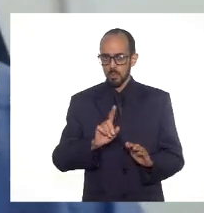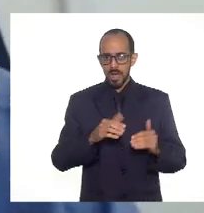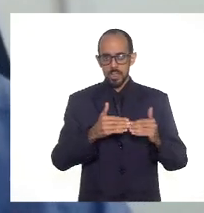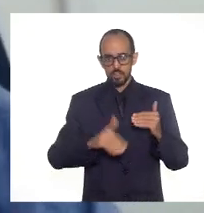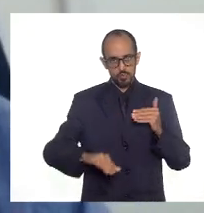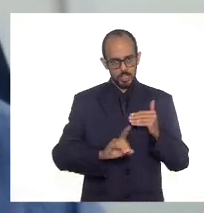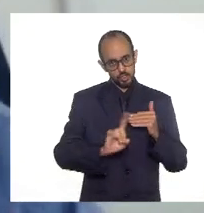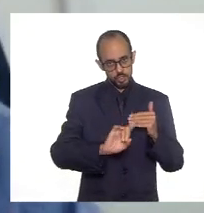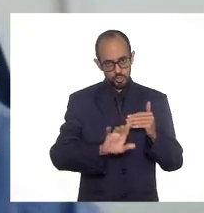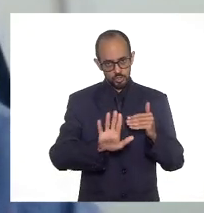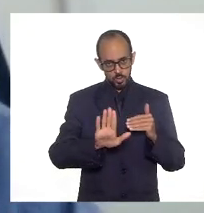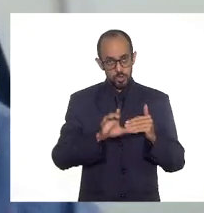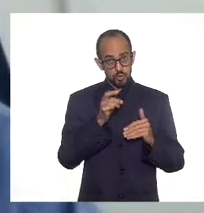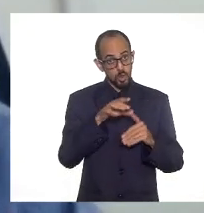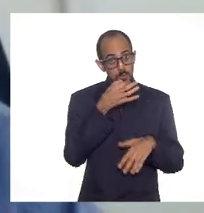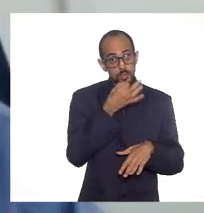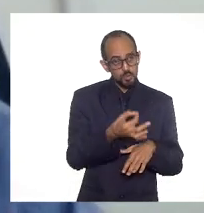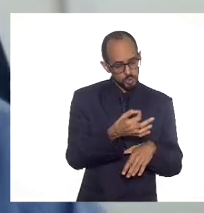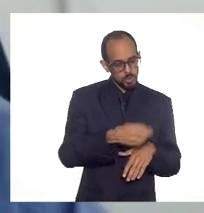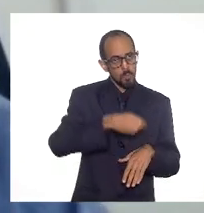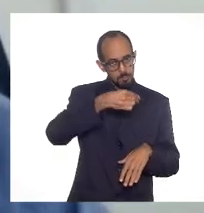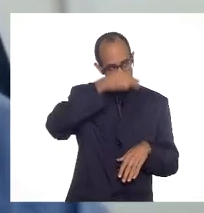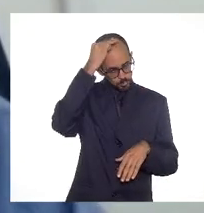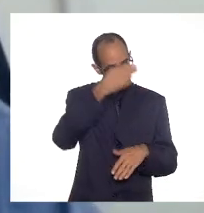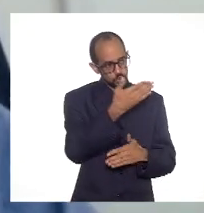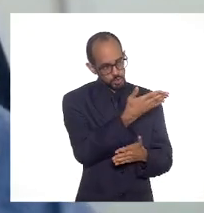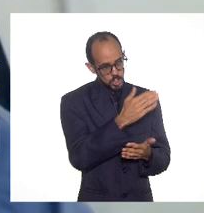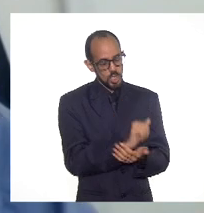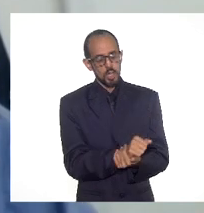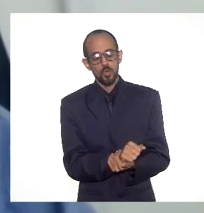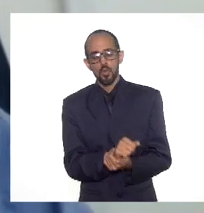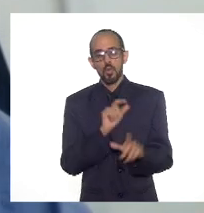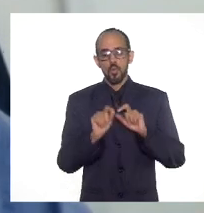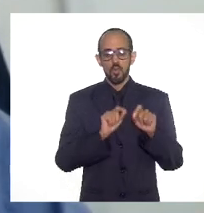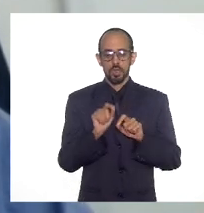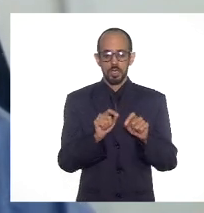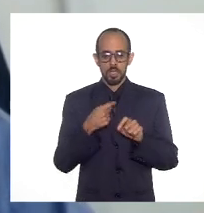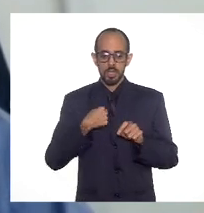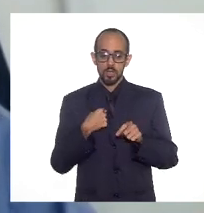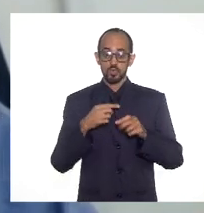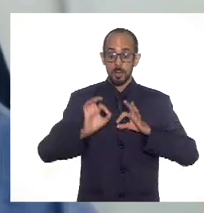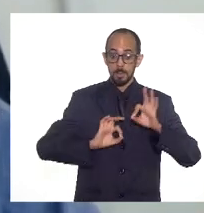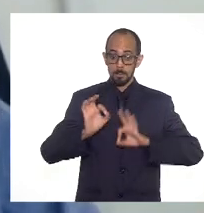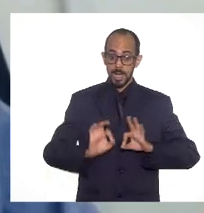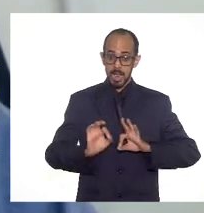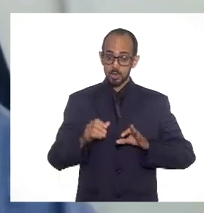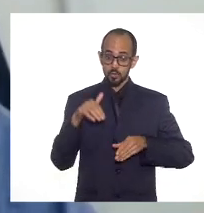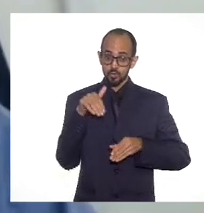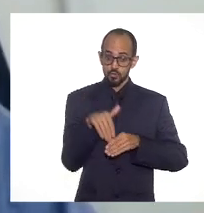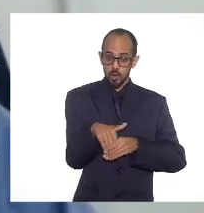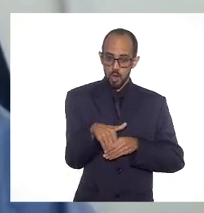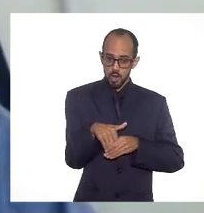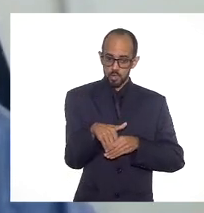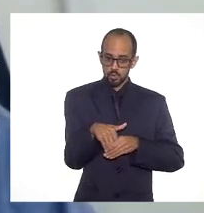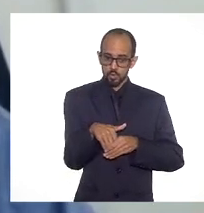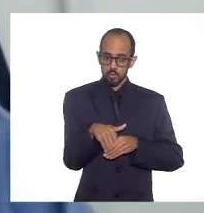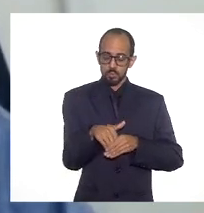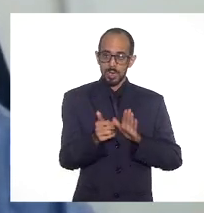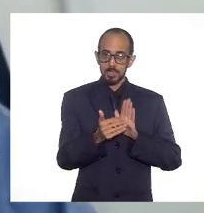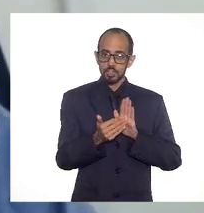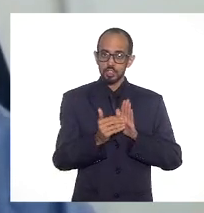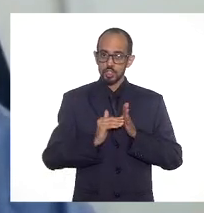sugerir, deputado Márcio Pacheco, eu tinha preparado um voto para baixar em